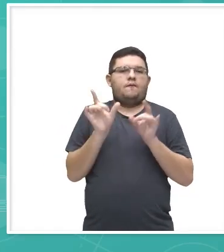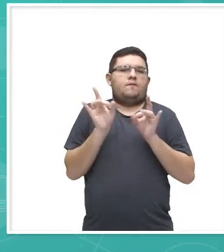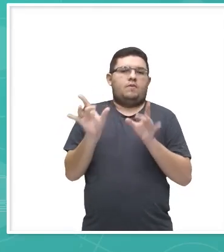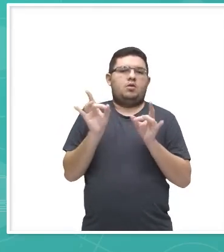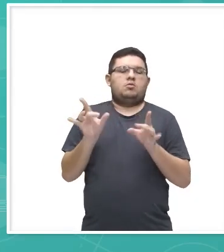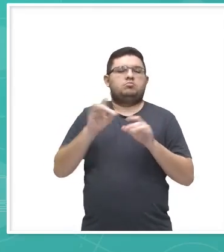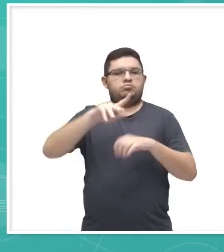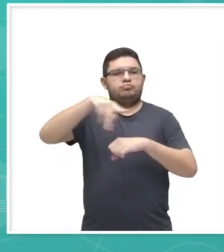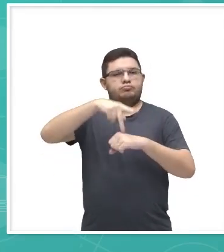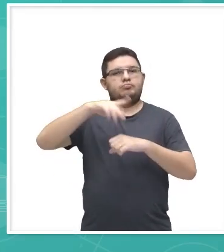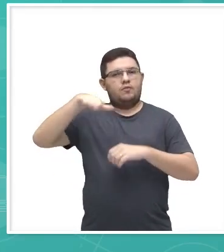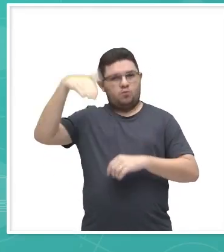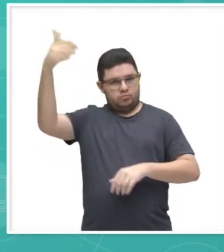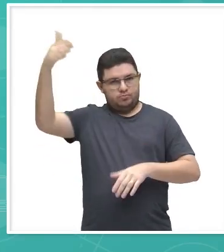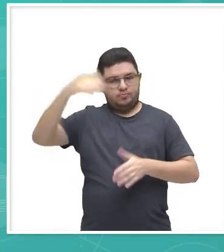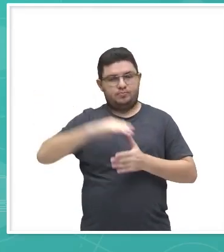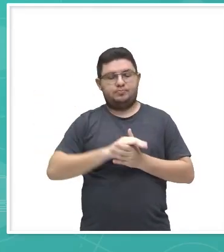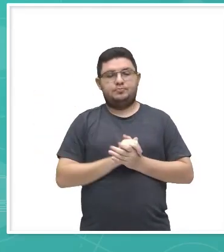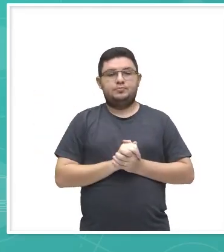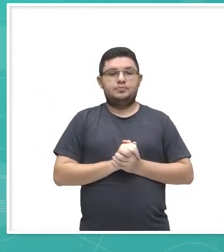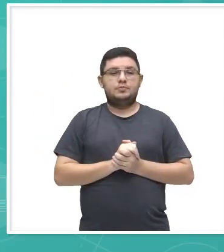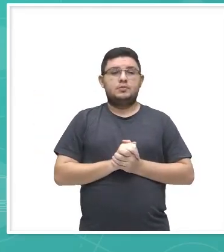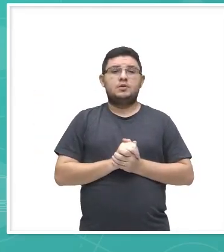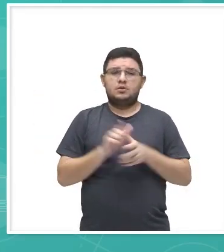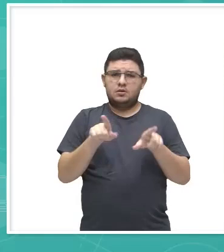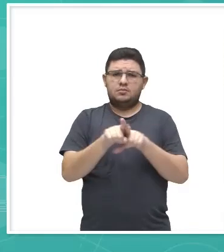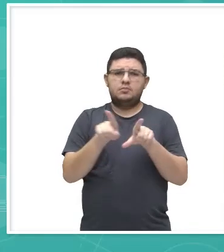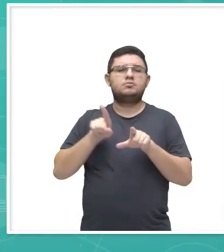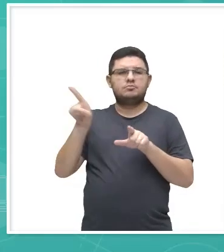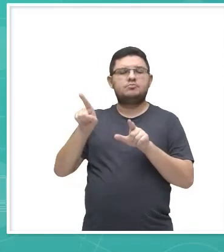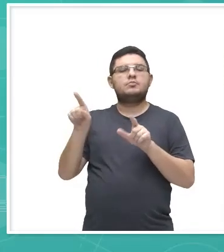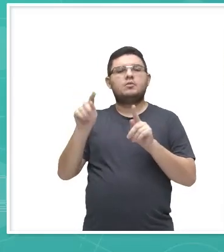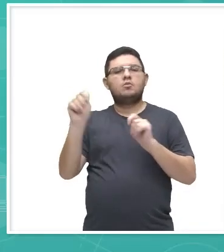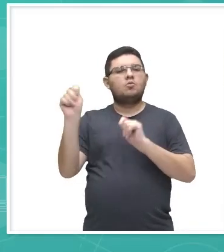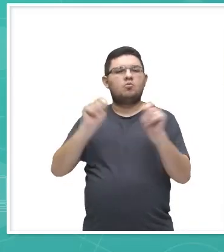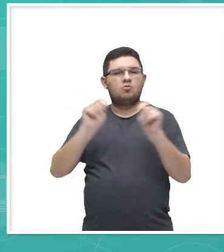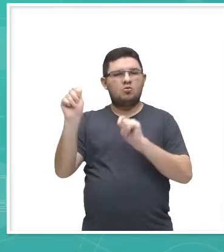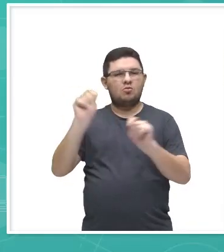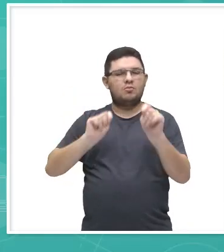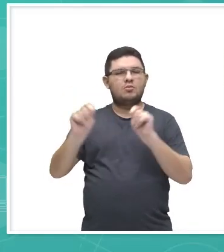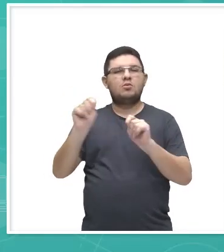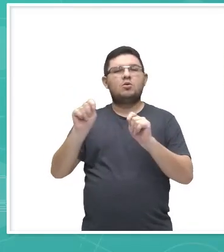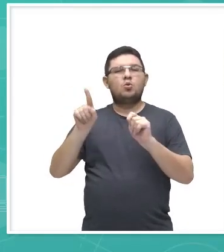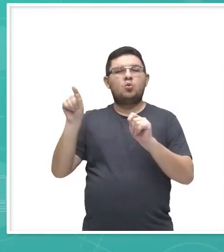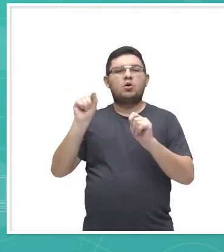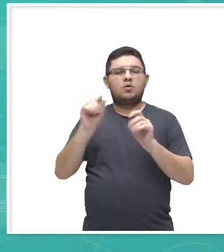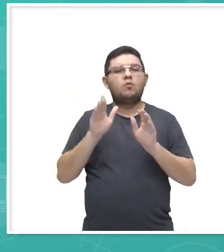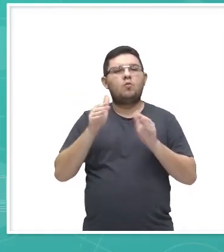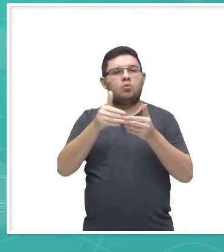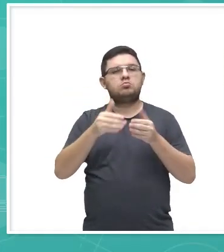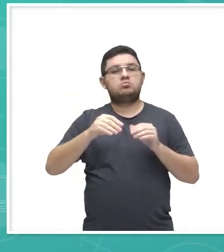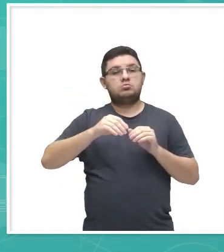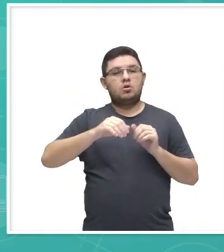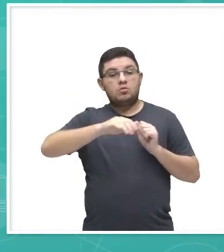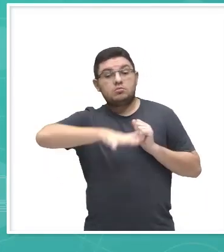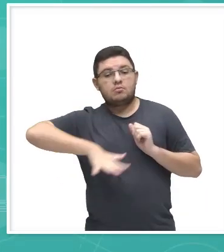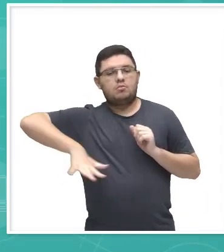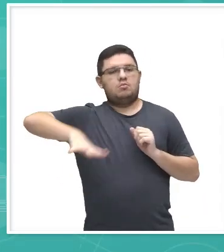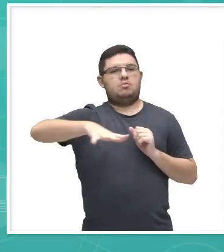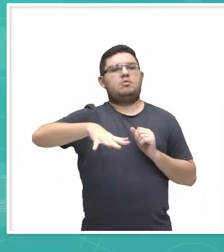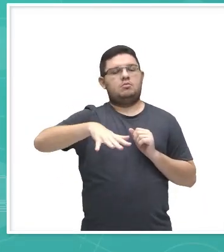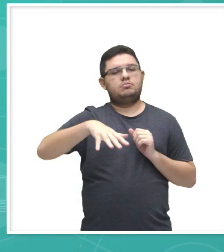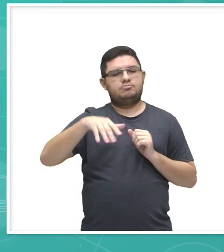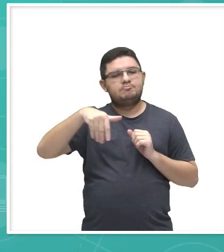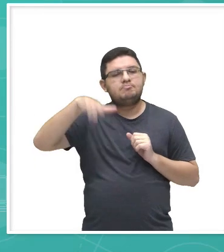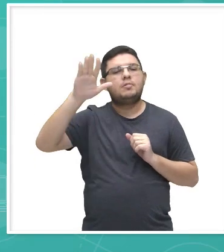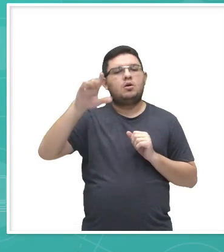o mercado externo, né? Então, ele ocupa também um pouco dos solos, né? Ele vai ocupar melhor ali os solos com